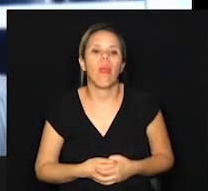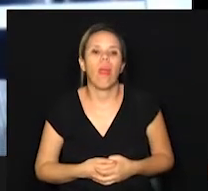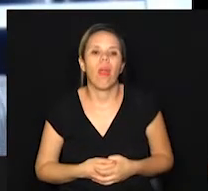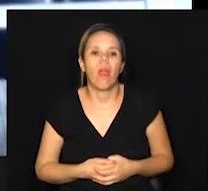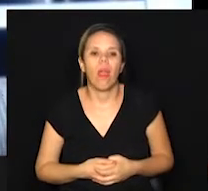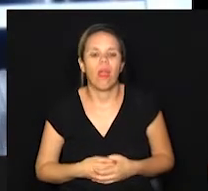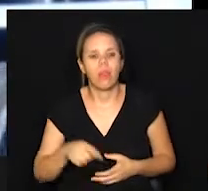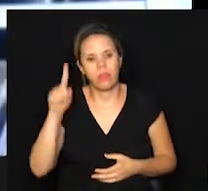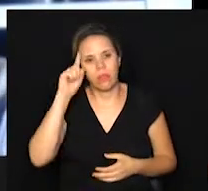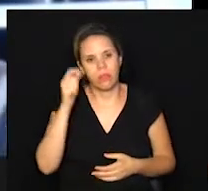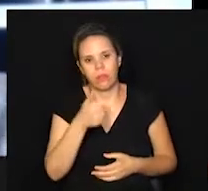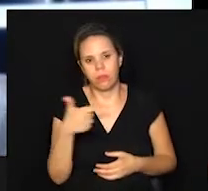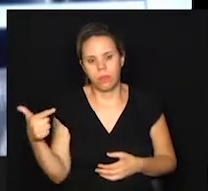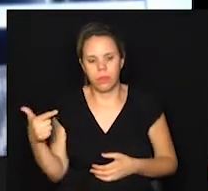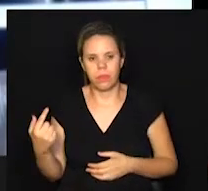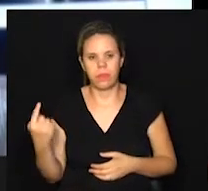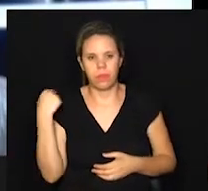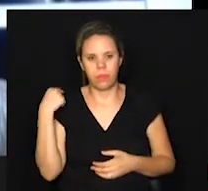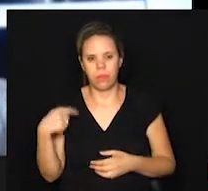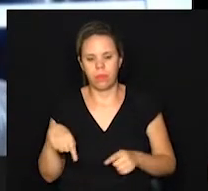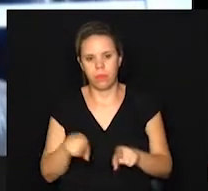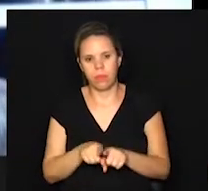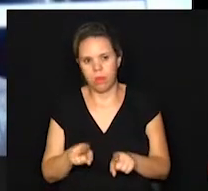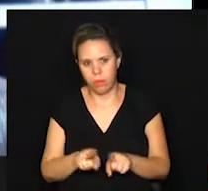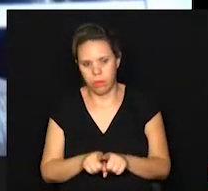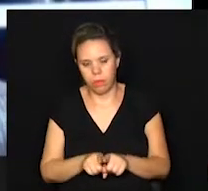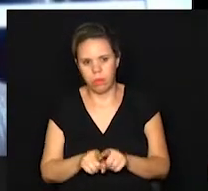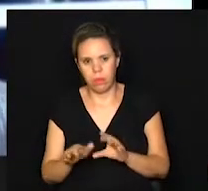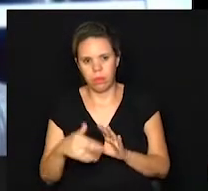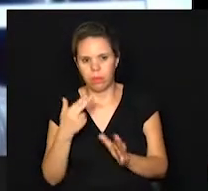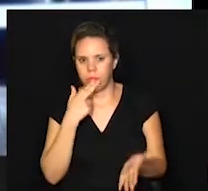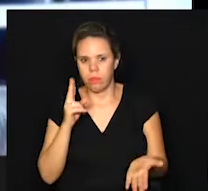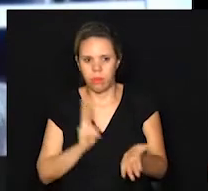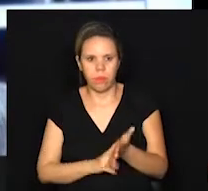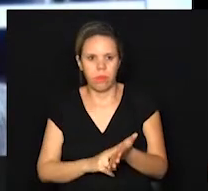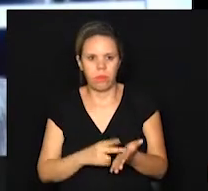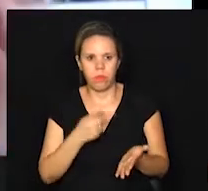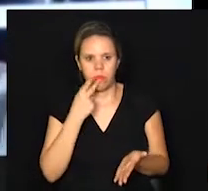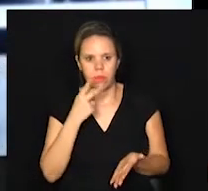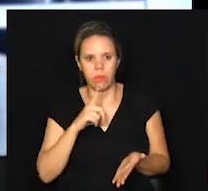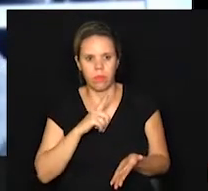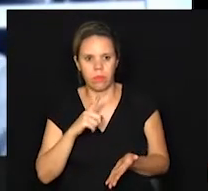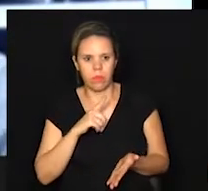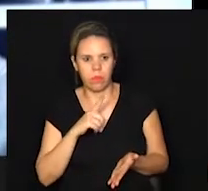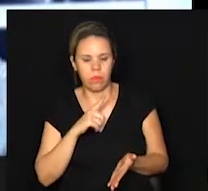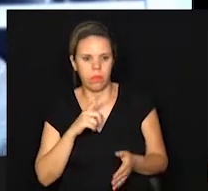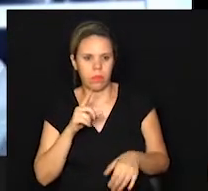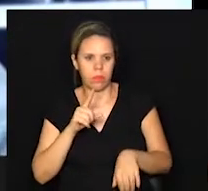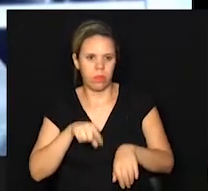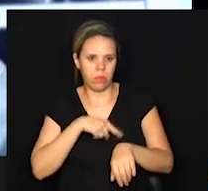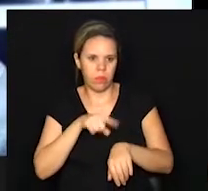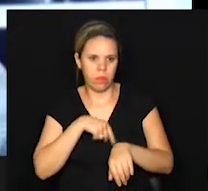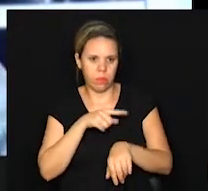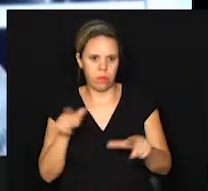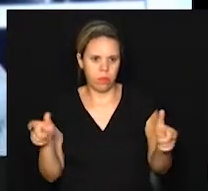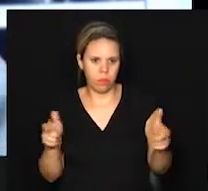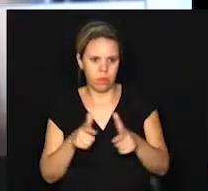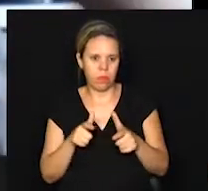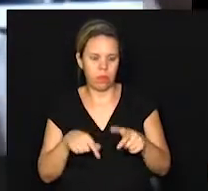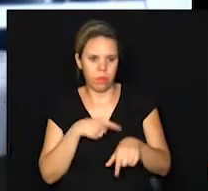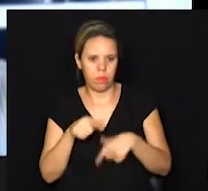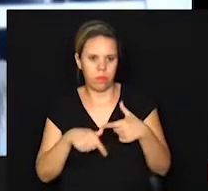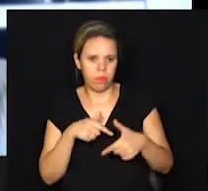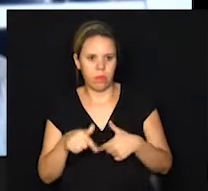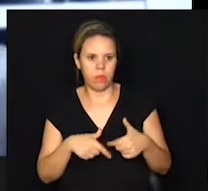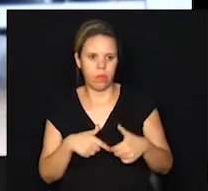No dia 12, como o Luiz bem mencionou, eu também recebi um telegrama da Unip indicando que eu teria uma carga horária reduzida em